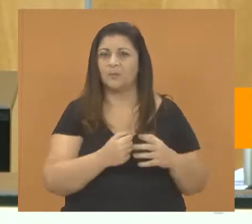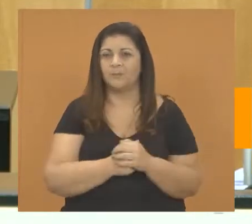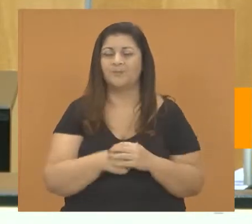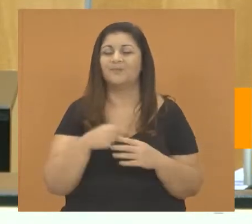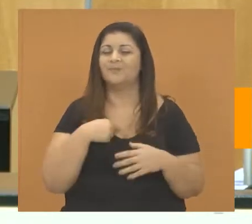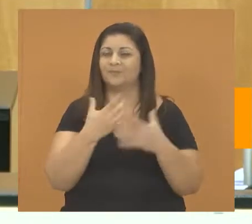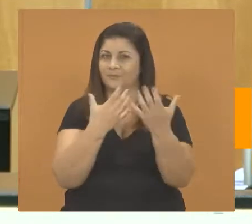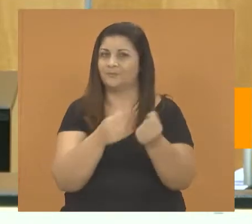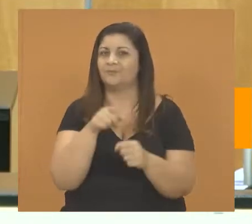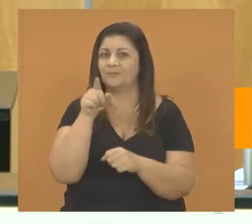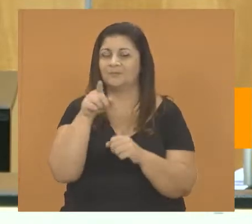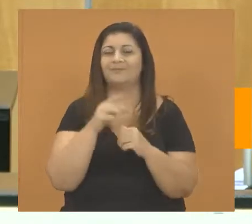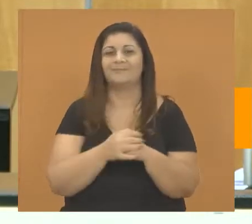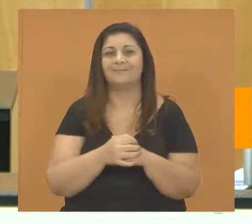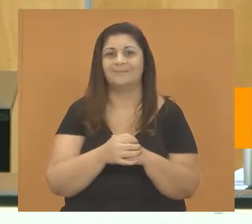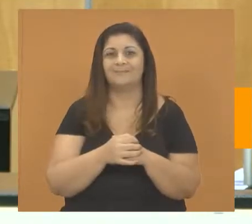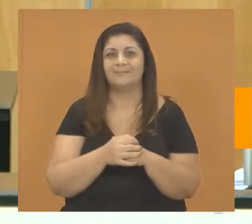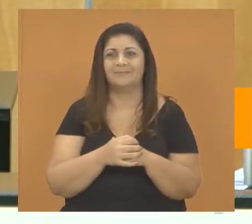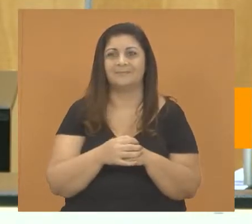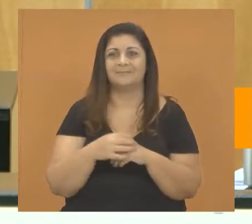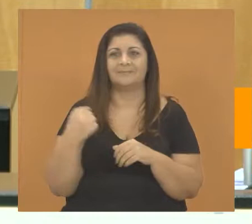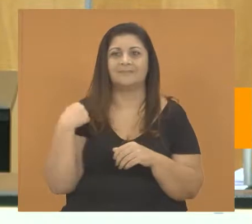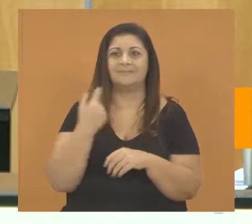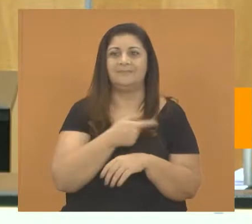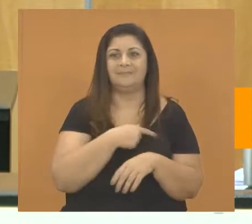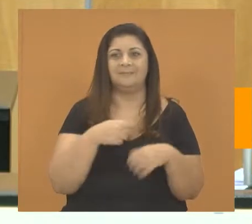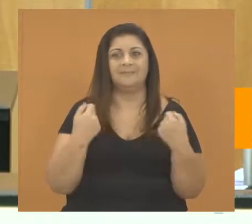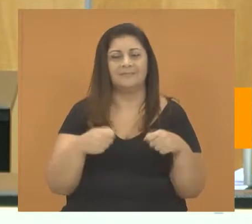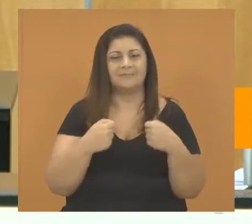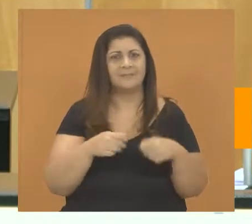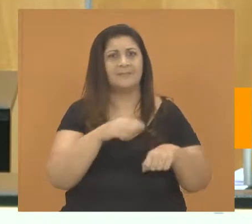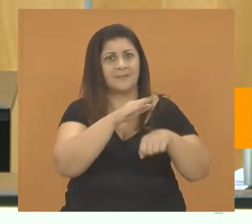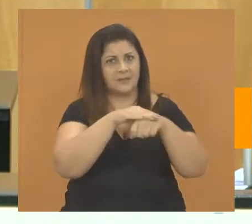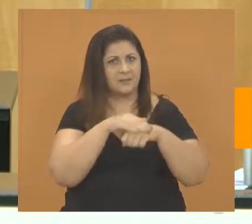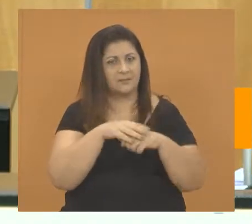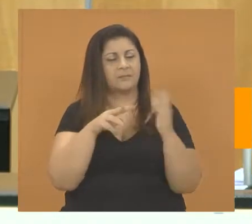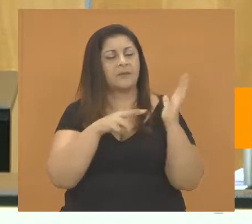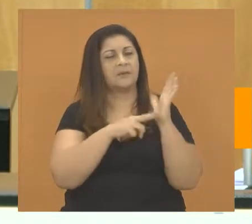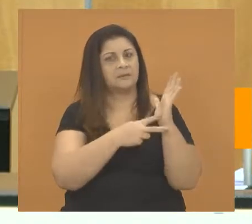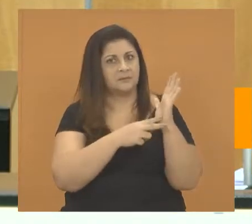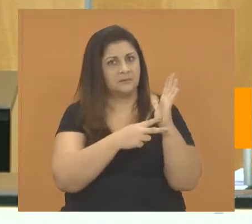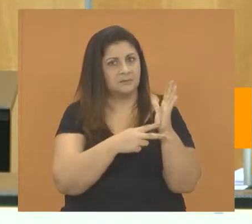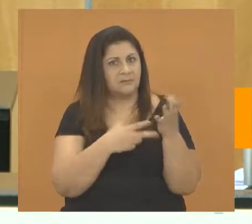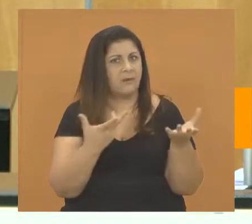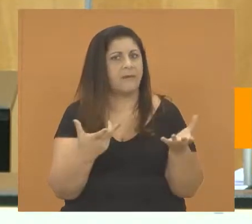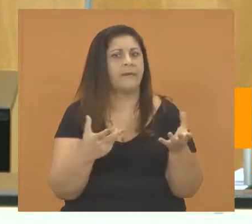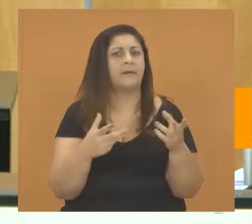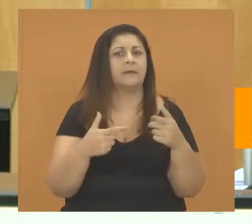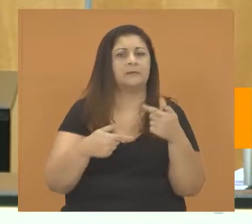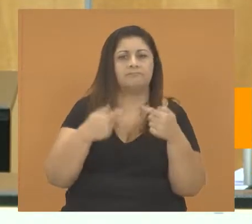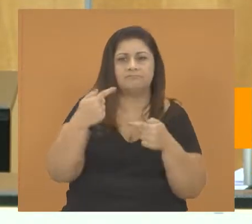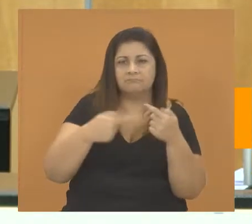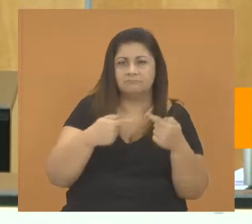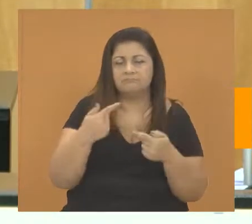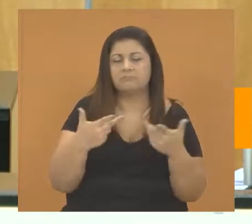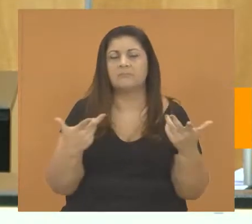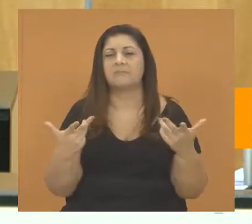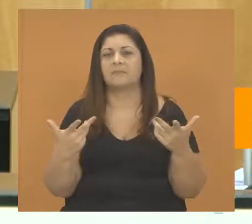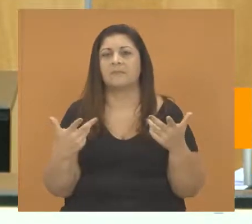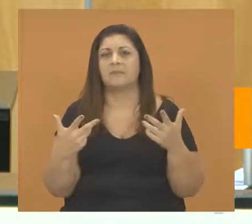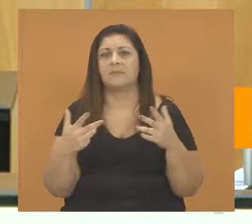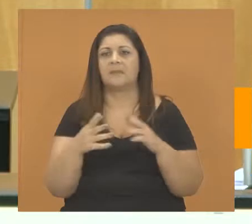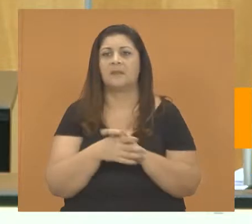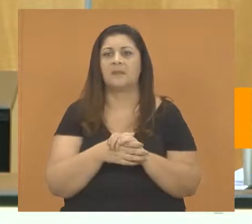você é sobre o estatuto acho que nós mesmos nos puxa esse convidar o sindicato a gente começar a montar umas comissões se estava conversando com a administradora